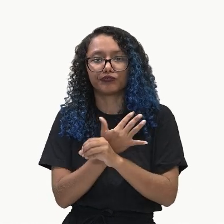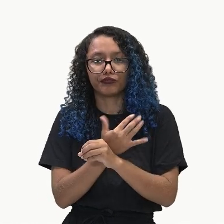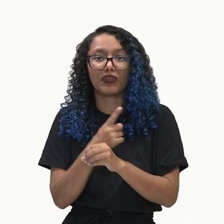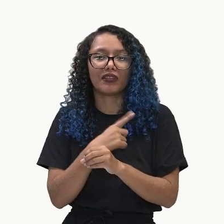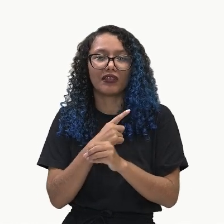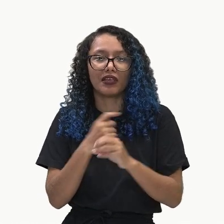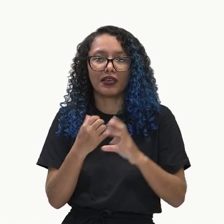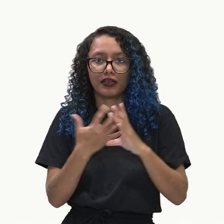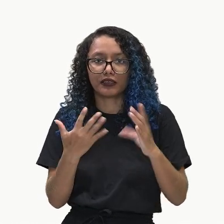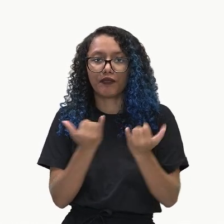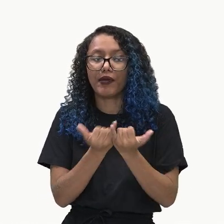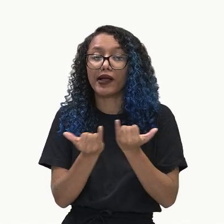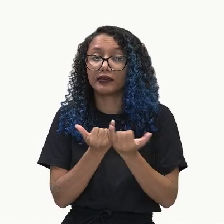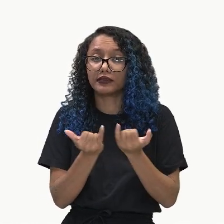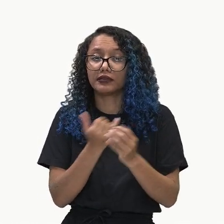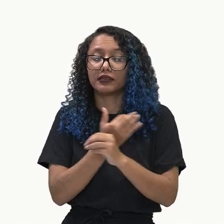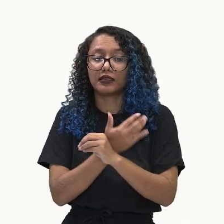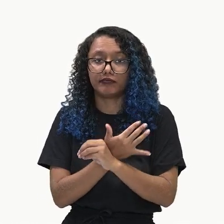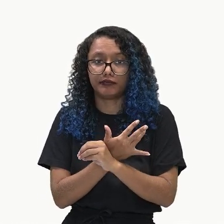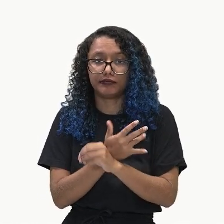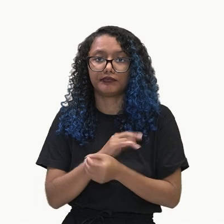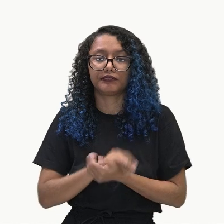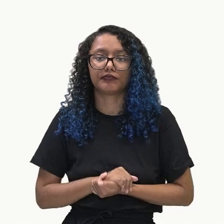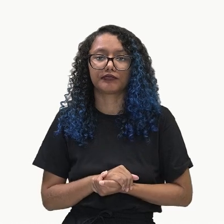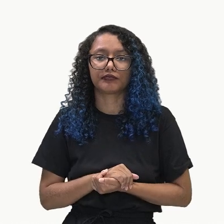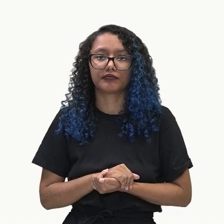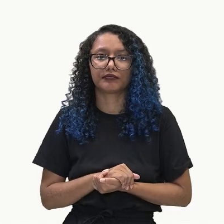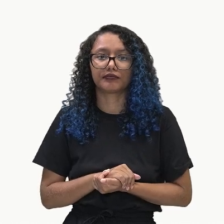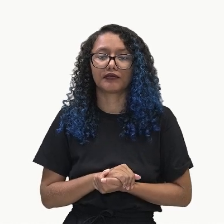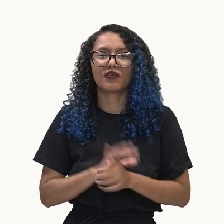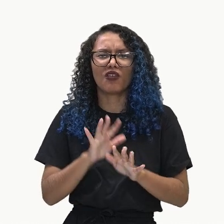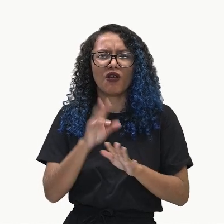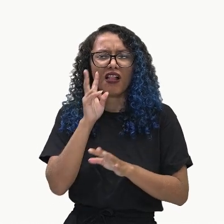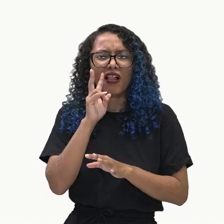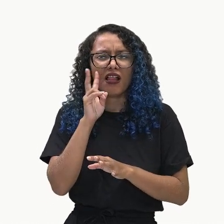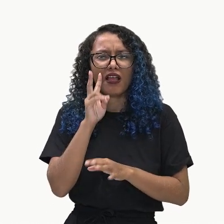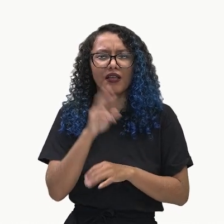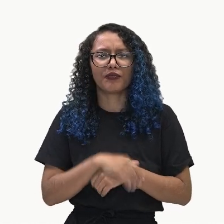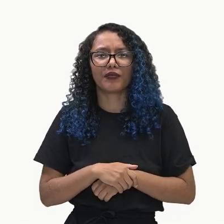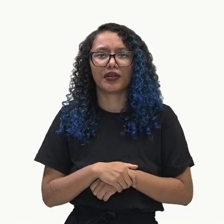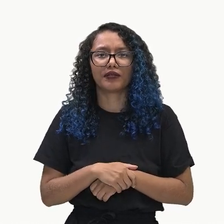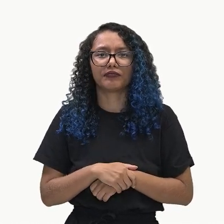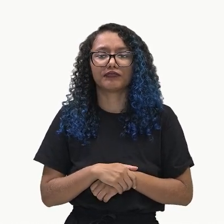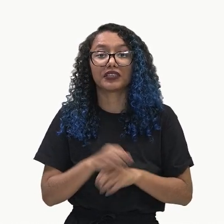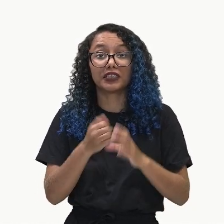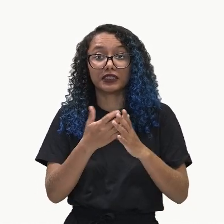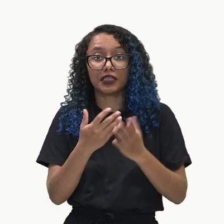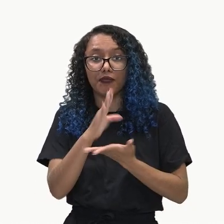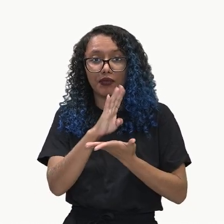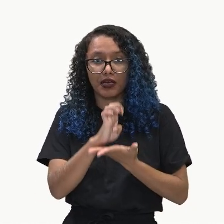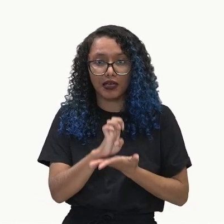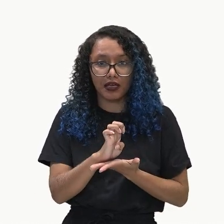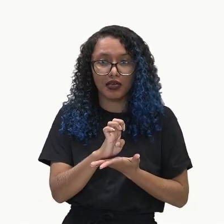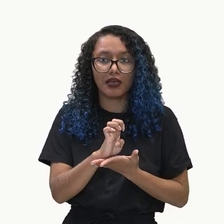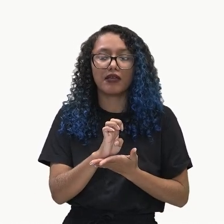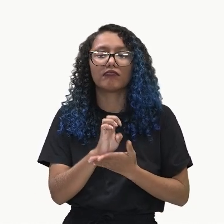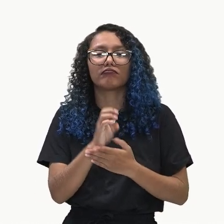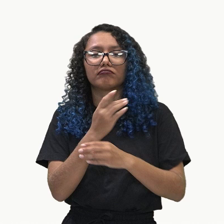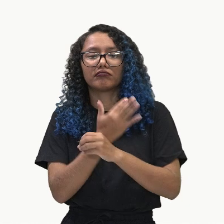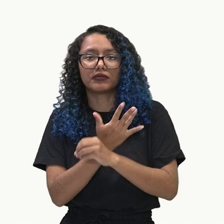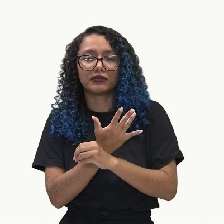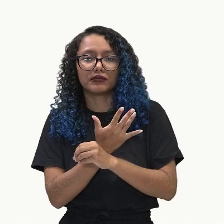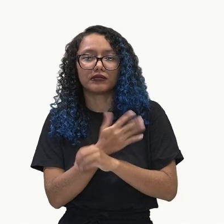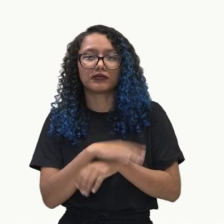o caráter ácido. Lembra, caráter ácido, caráter básico é sempre